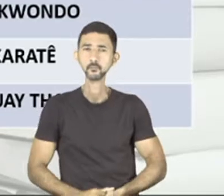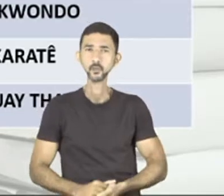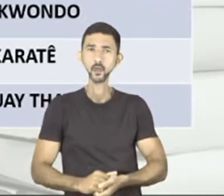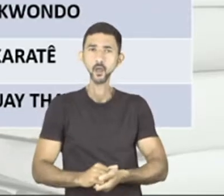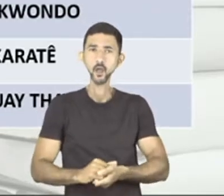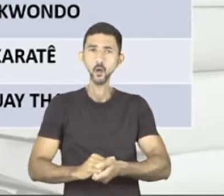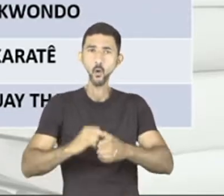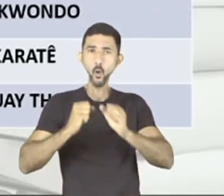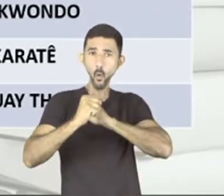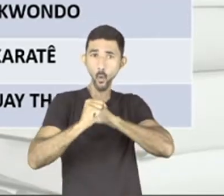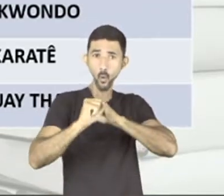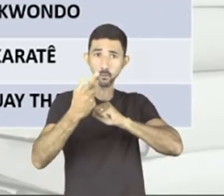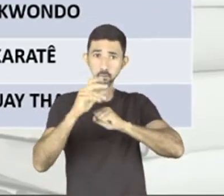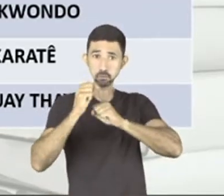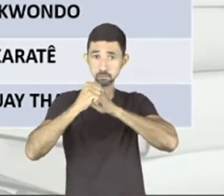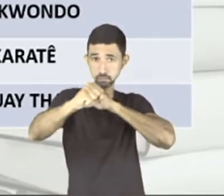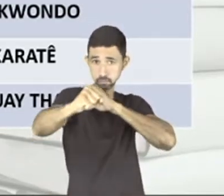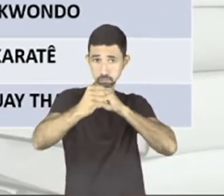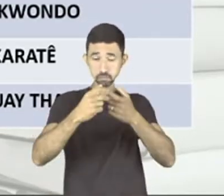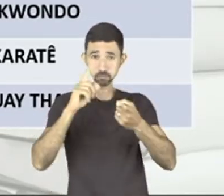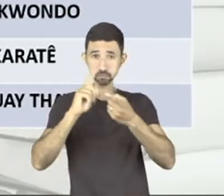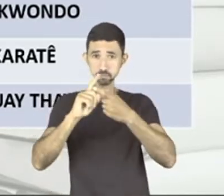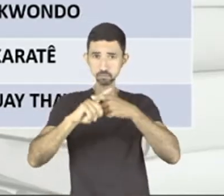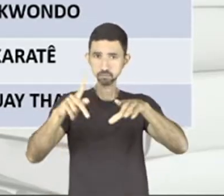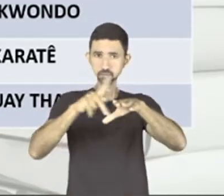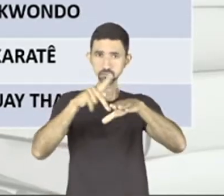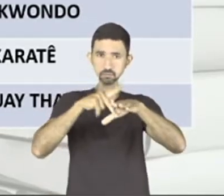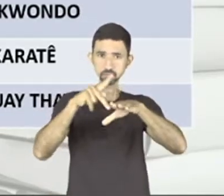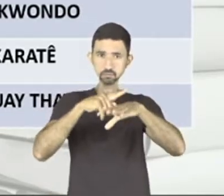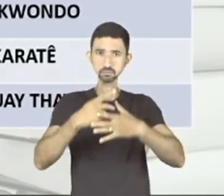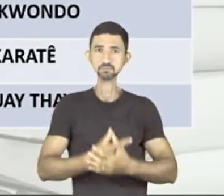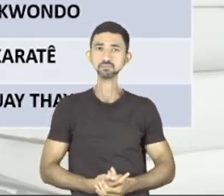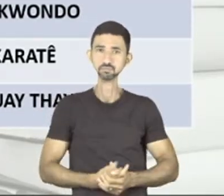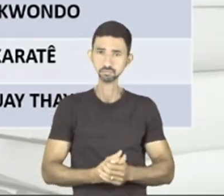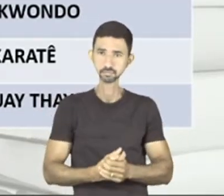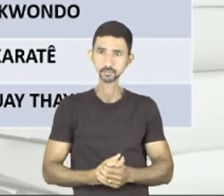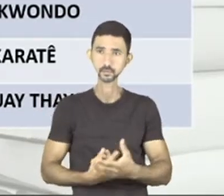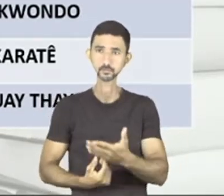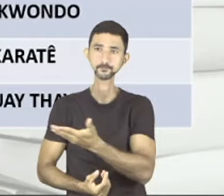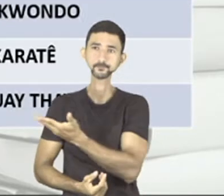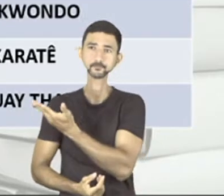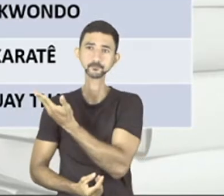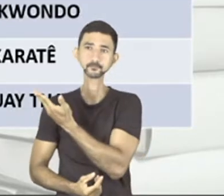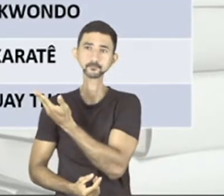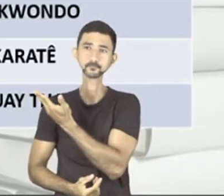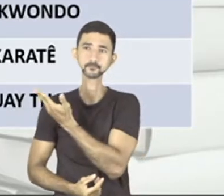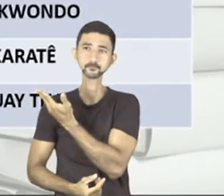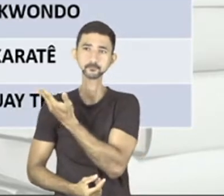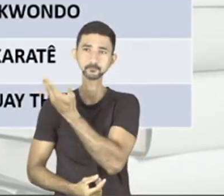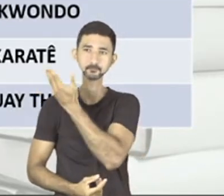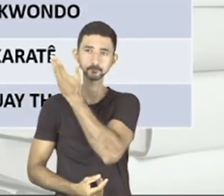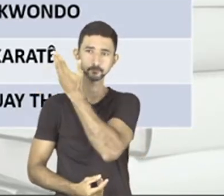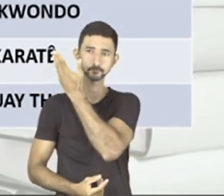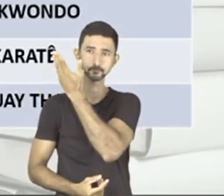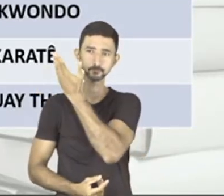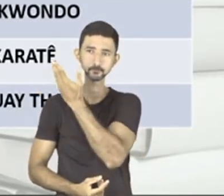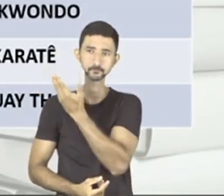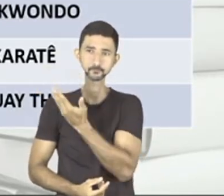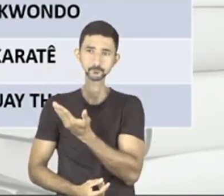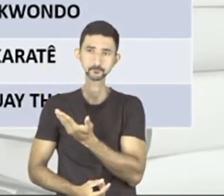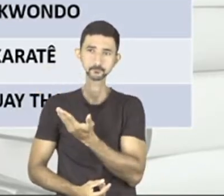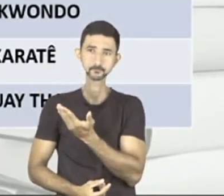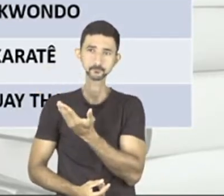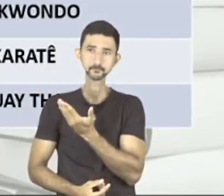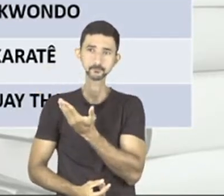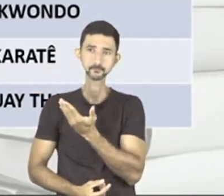ambos. Utilizam tanto as mãos quanto os pés, né? Que é o taekwondo, o karatê e o muay